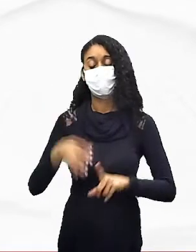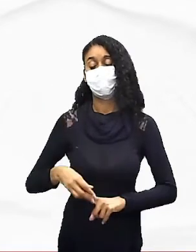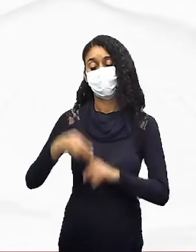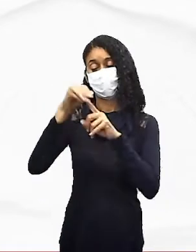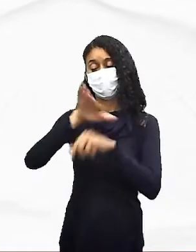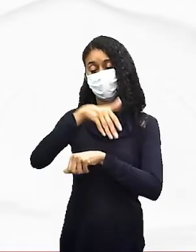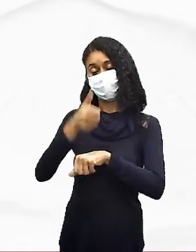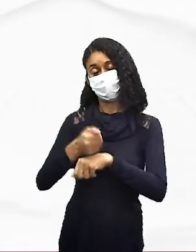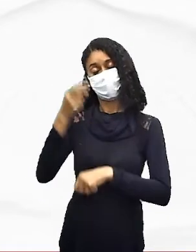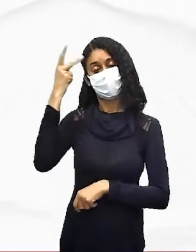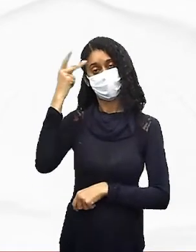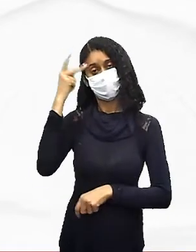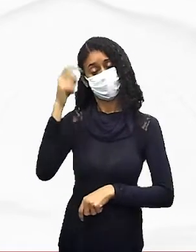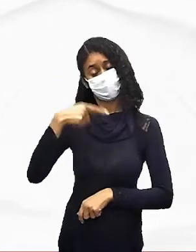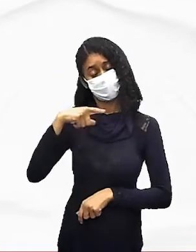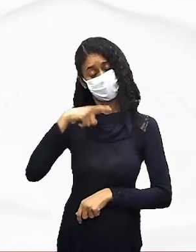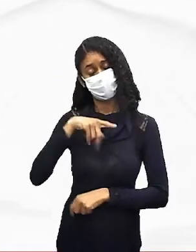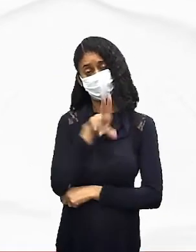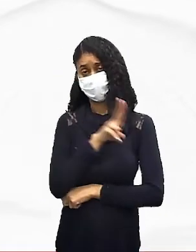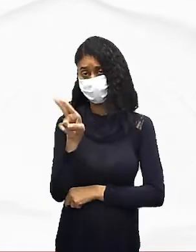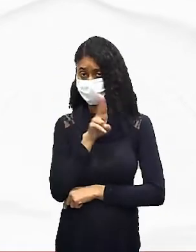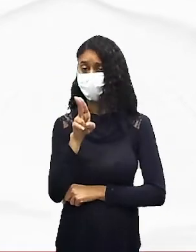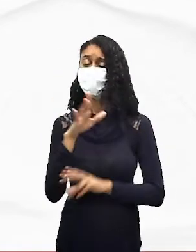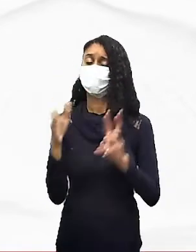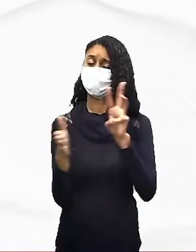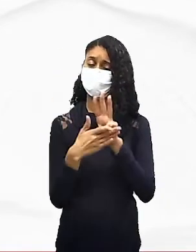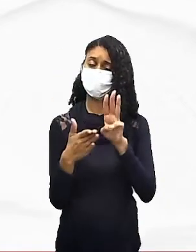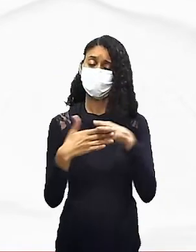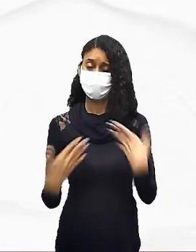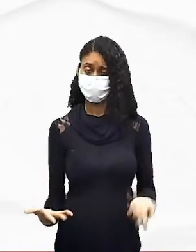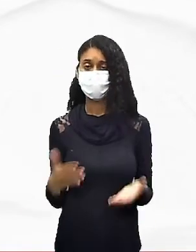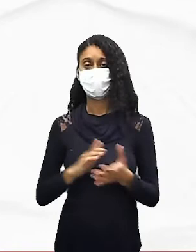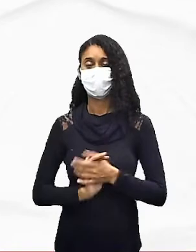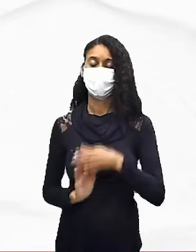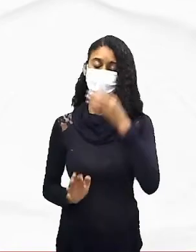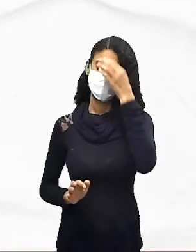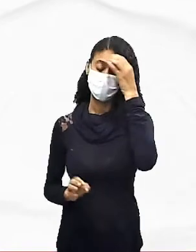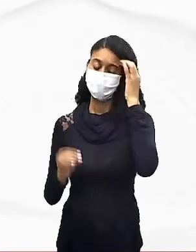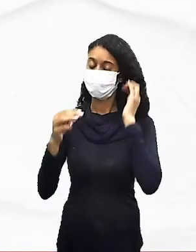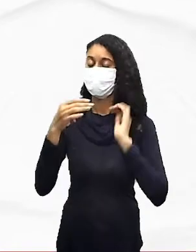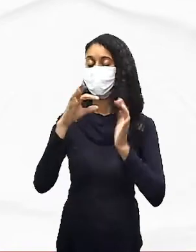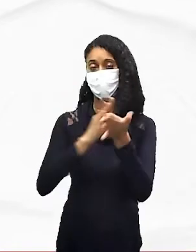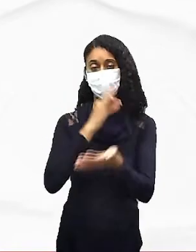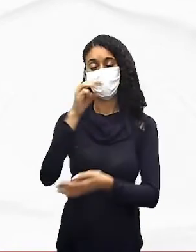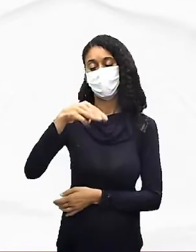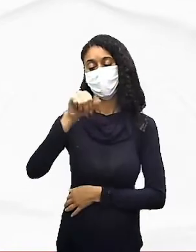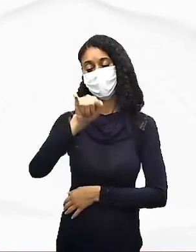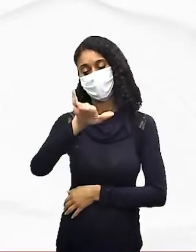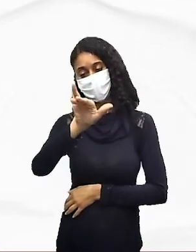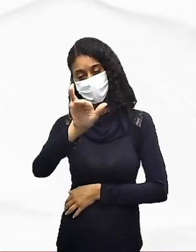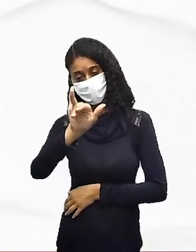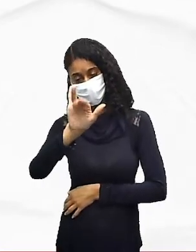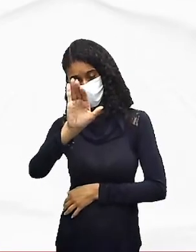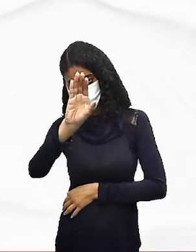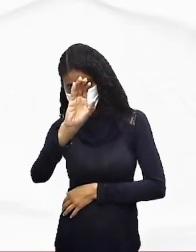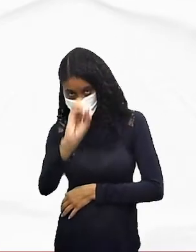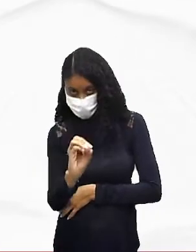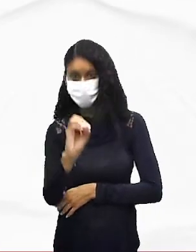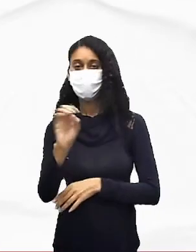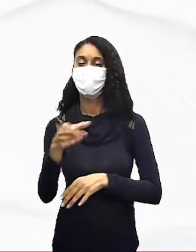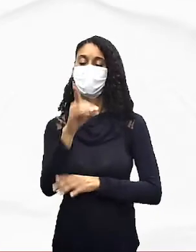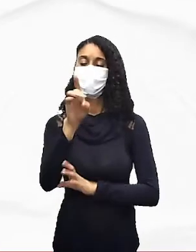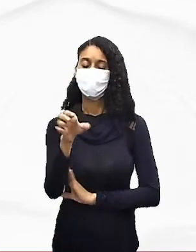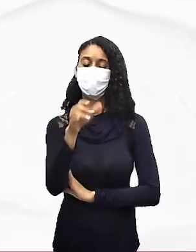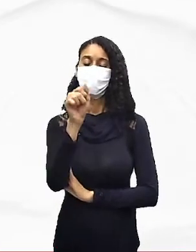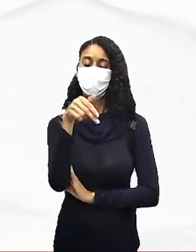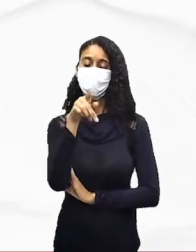parques de São Paulo têm nome indígena, né? Então não foi à toa que o Mário de Andrade escolheu para a história se encerrar